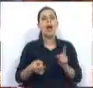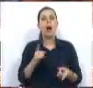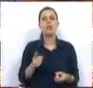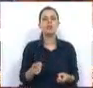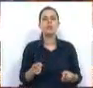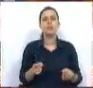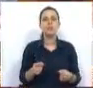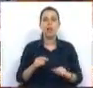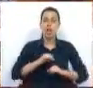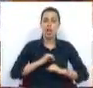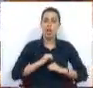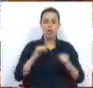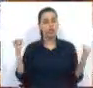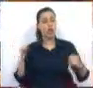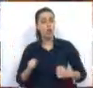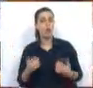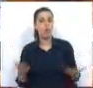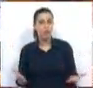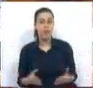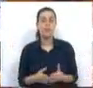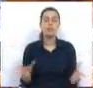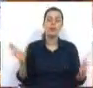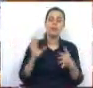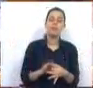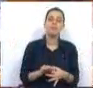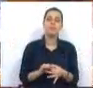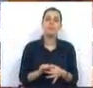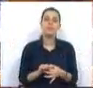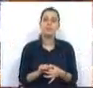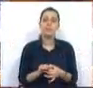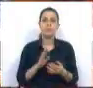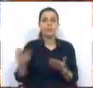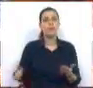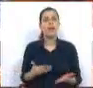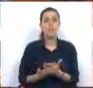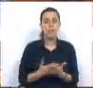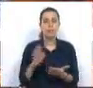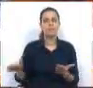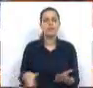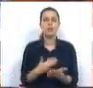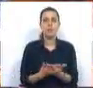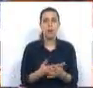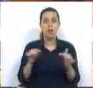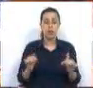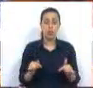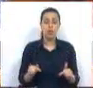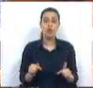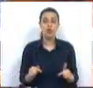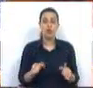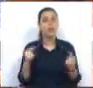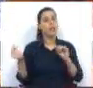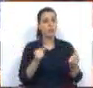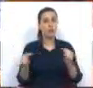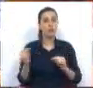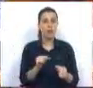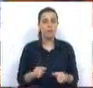que são as nossas concordâncias relativamente à proposta, às propostas que estão hoje em